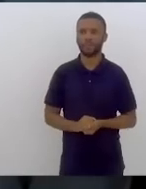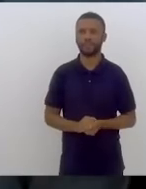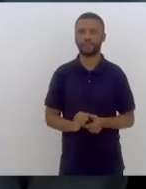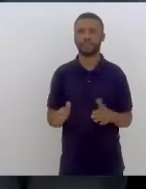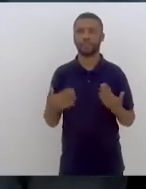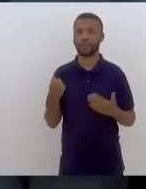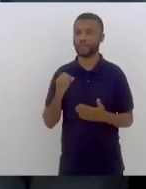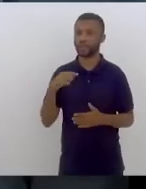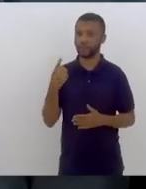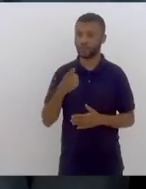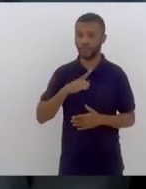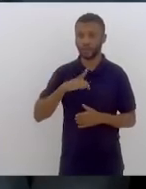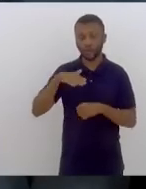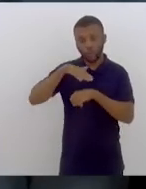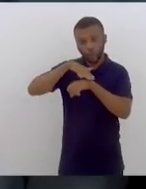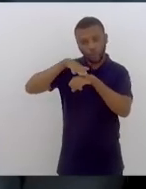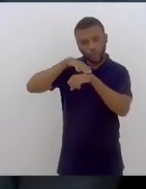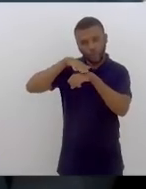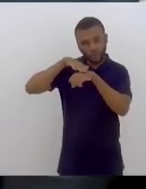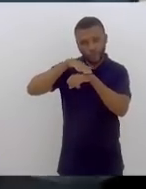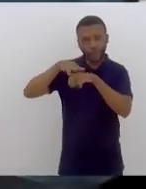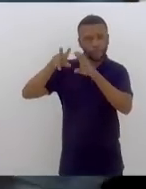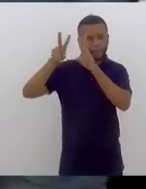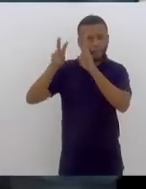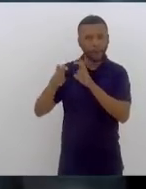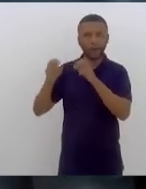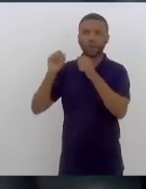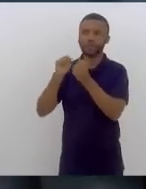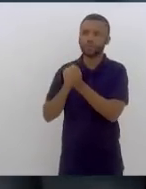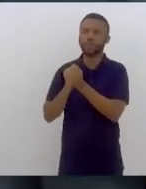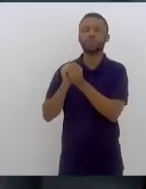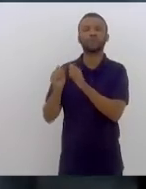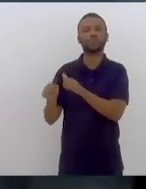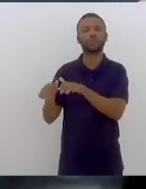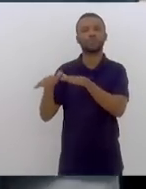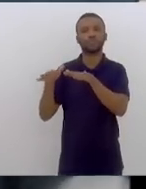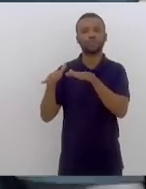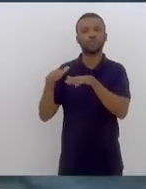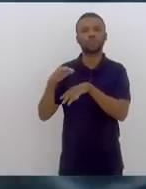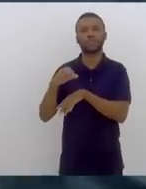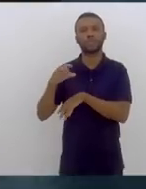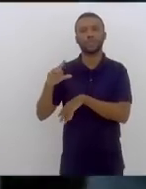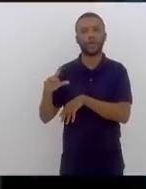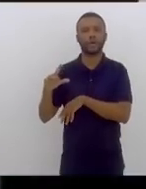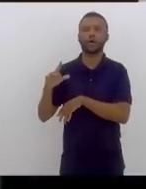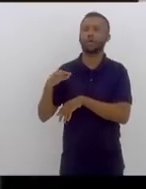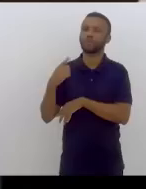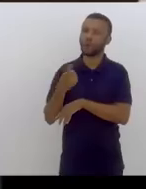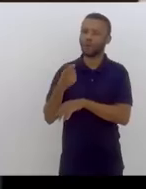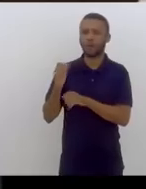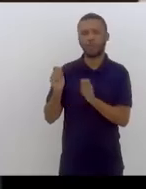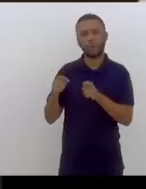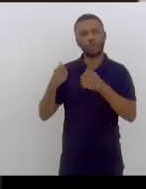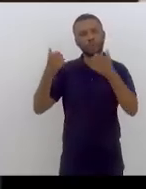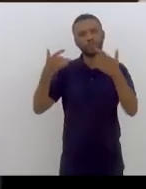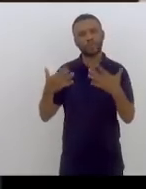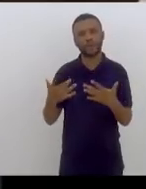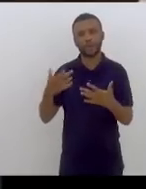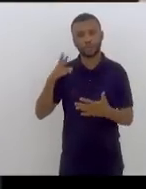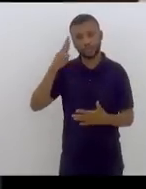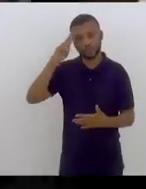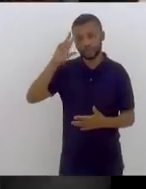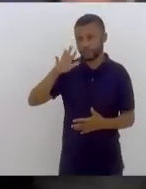a gente tiver como conversar com o Coronel Assis Renato Assis a gente pode explicar Que o comandante geral nunca